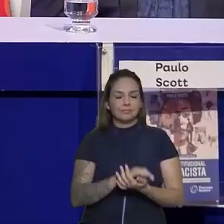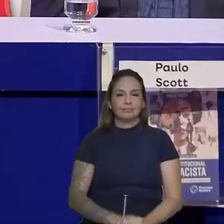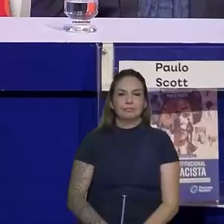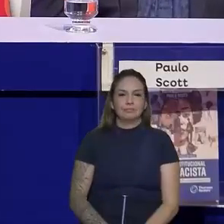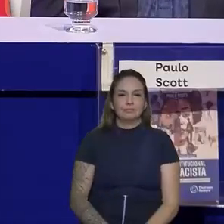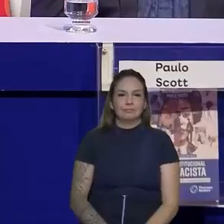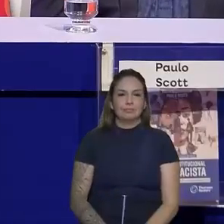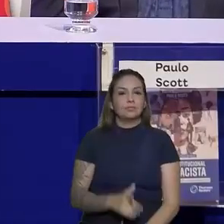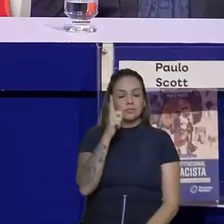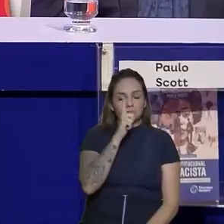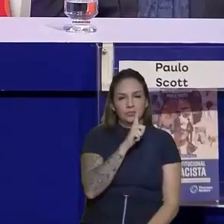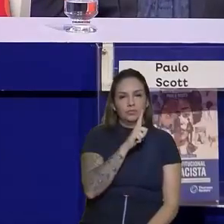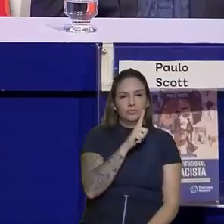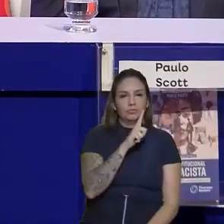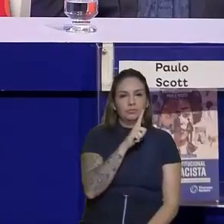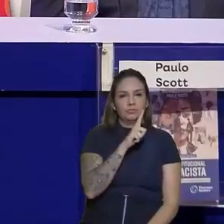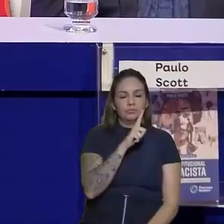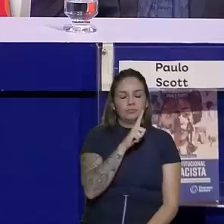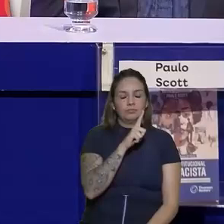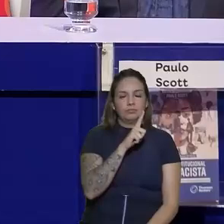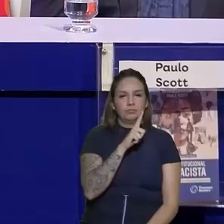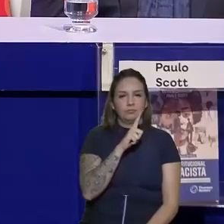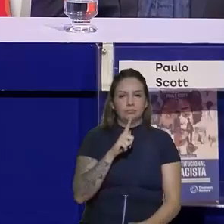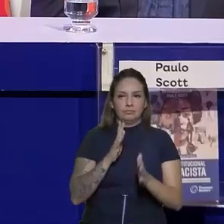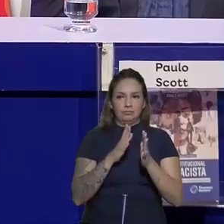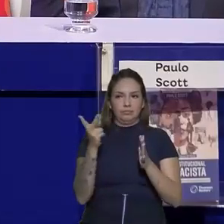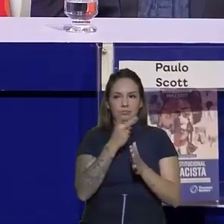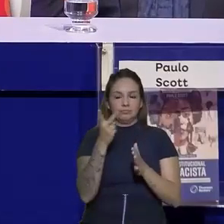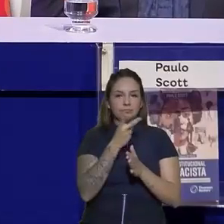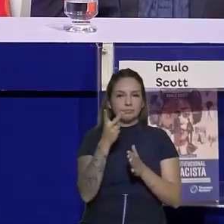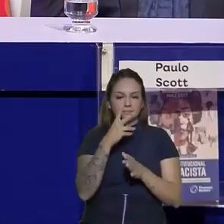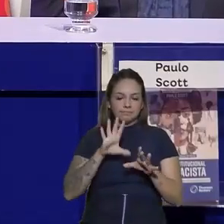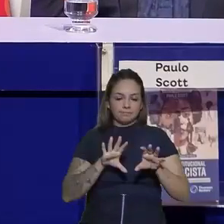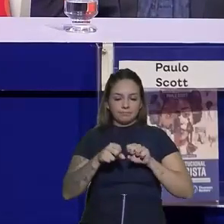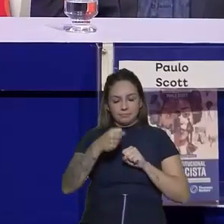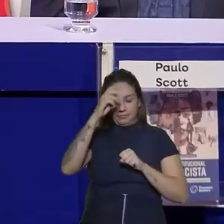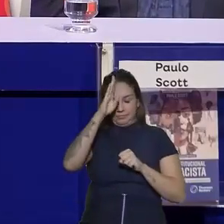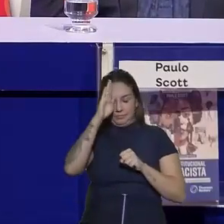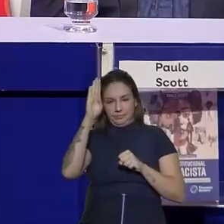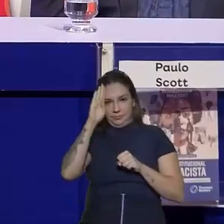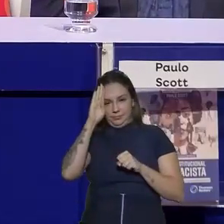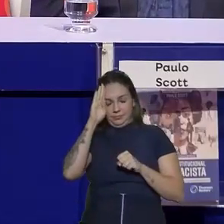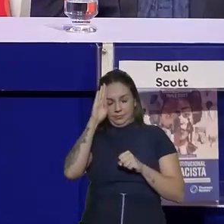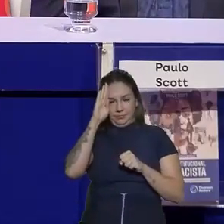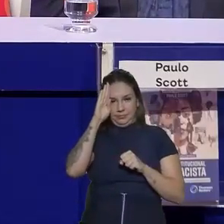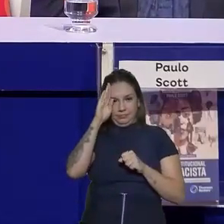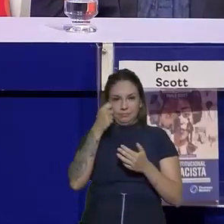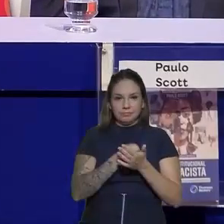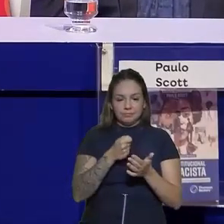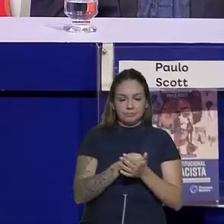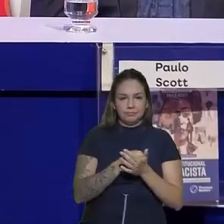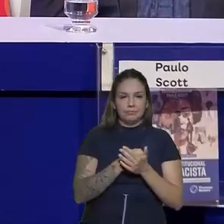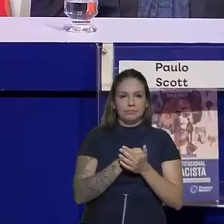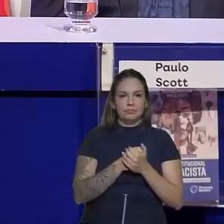dizer, gente que conseguiu conciliar essa formação acadêmica tão